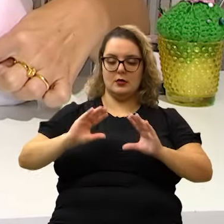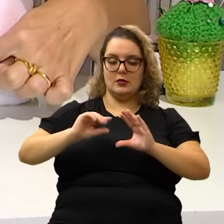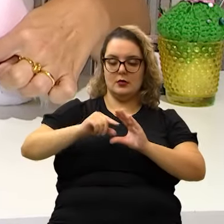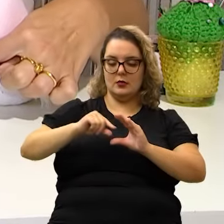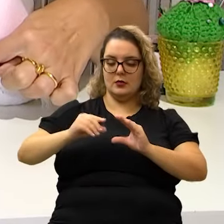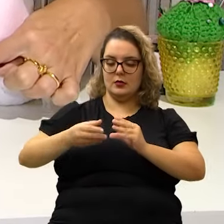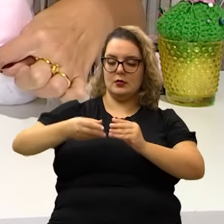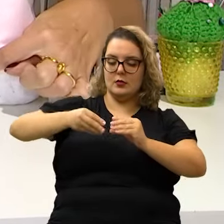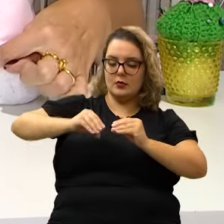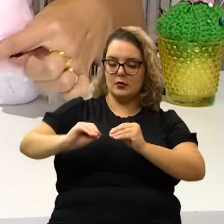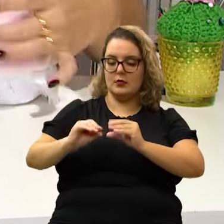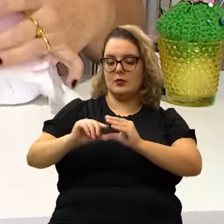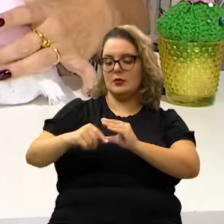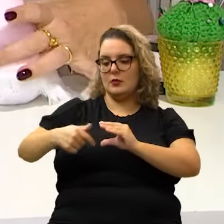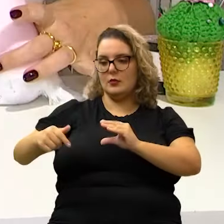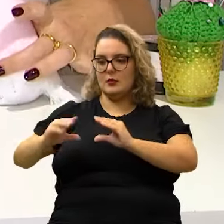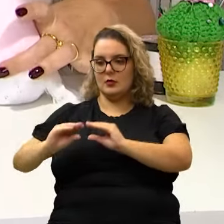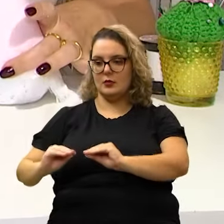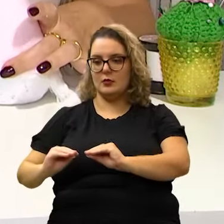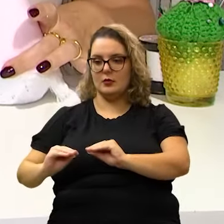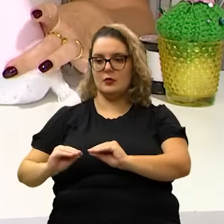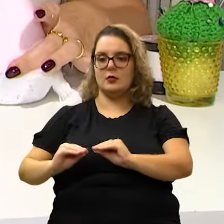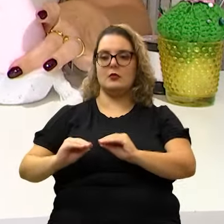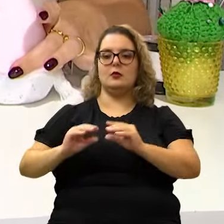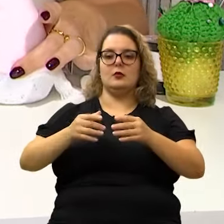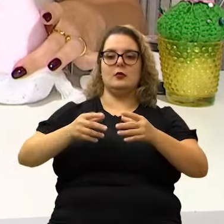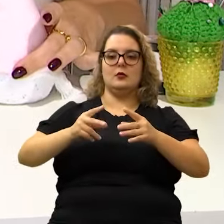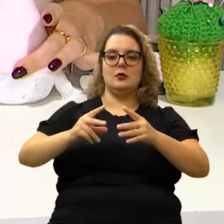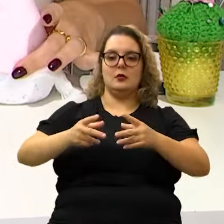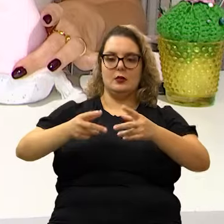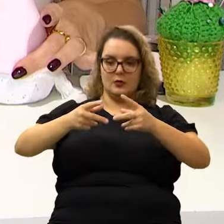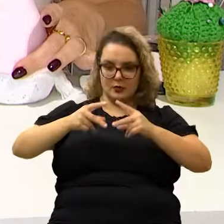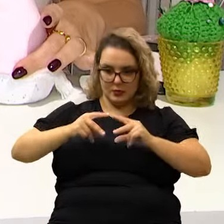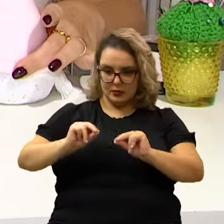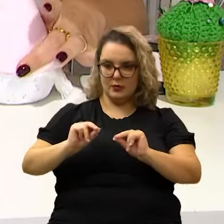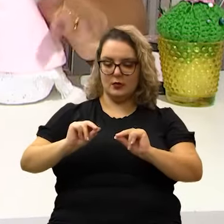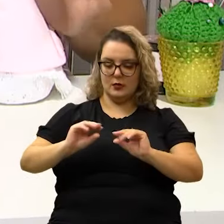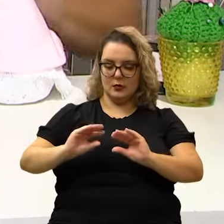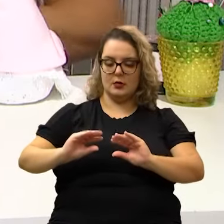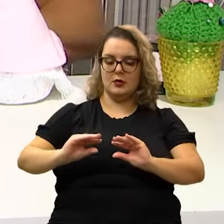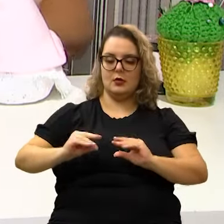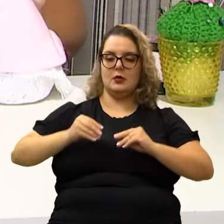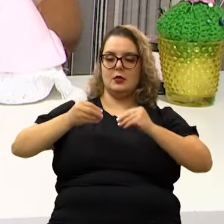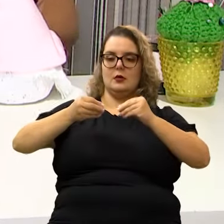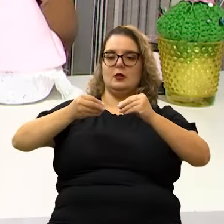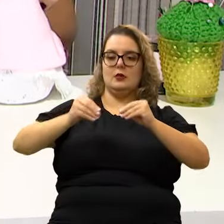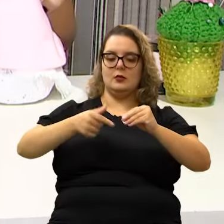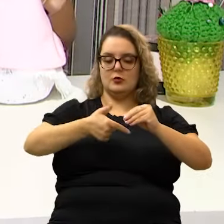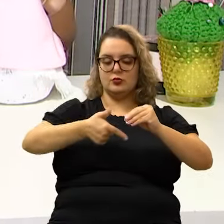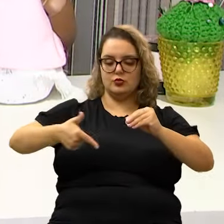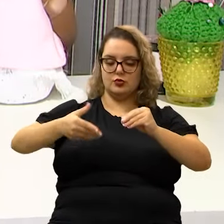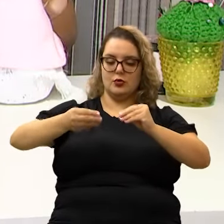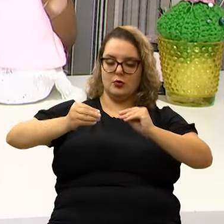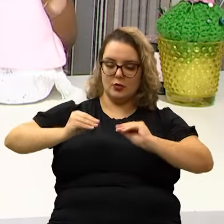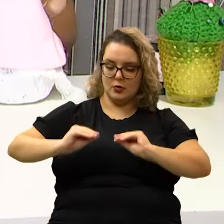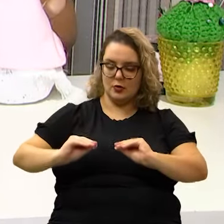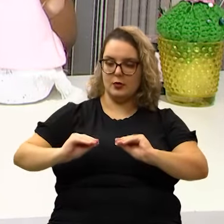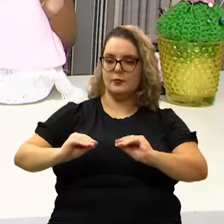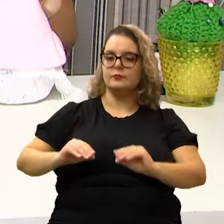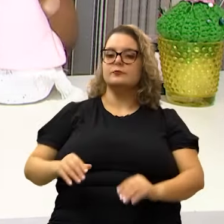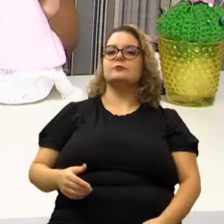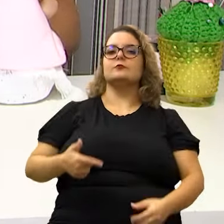e prendendo, Não ela passa tudo sobra, de uma vez. Ela sobe a dobra e passa Isso. a